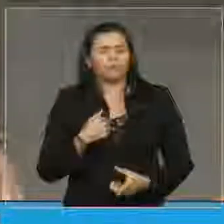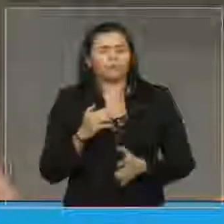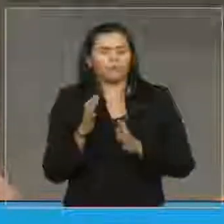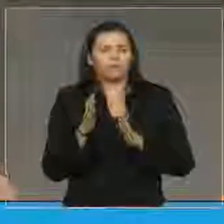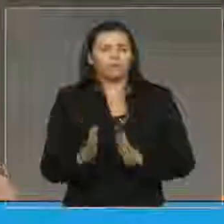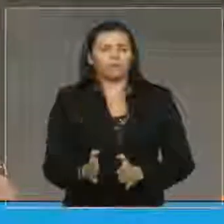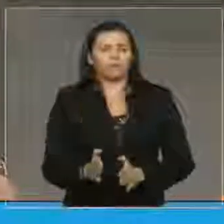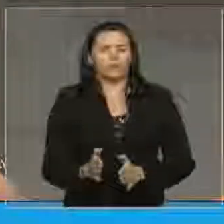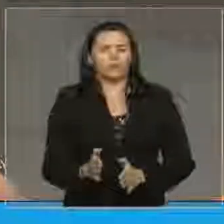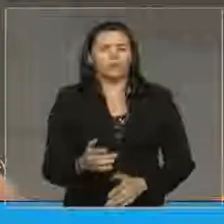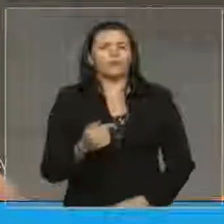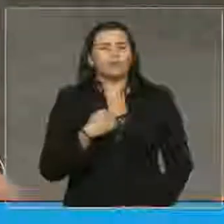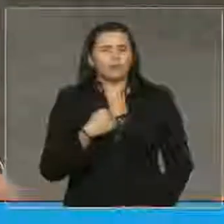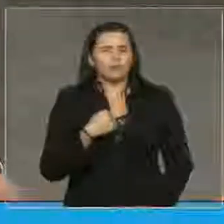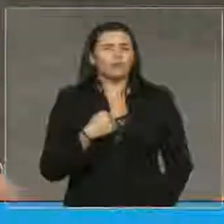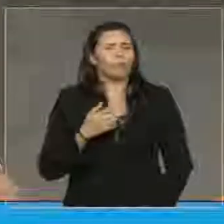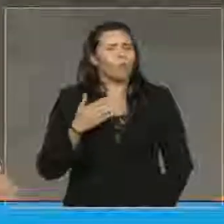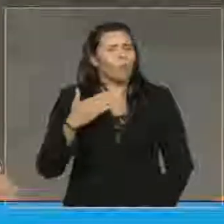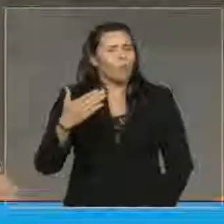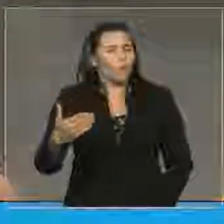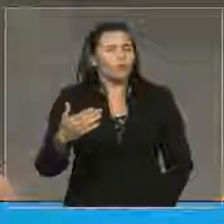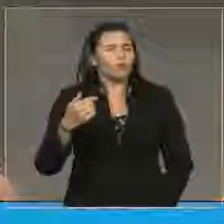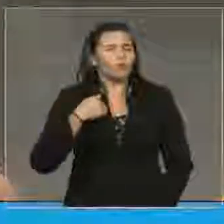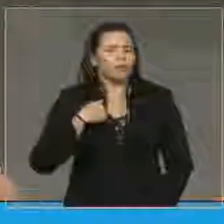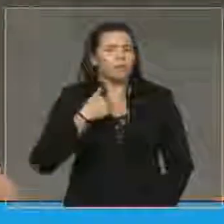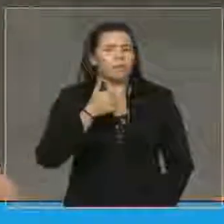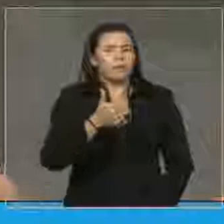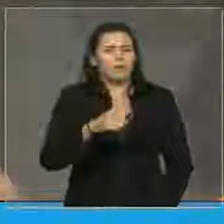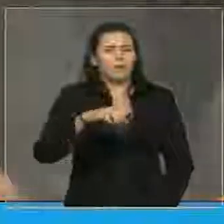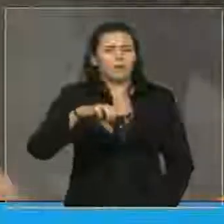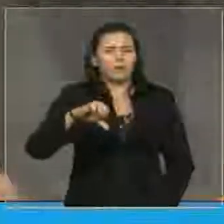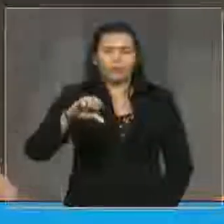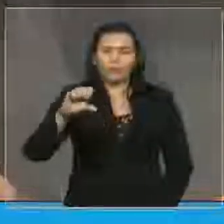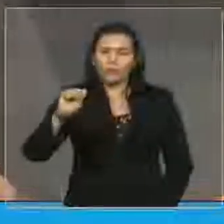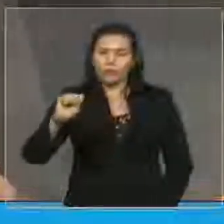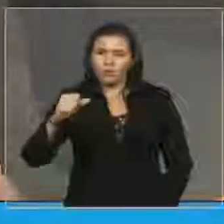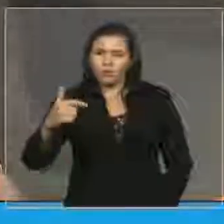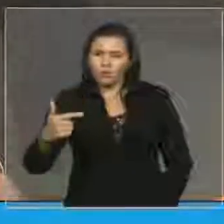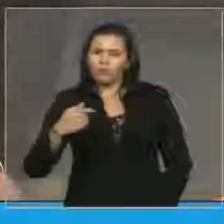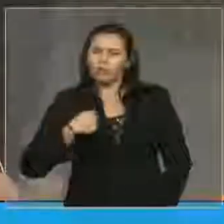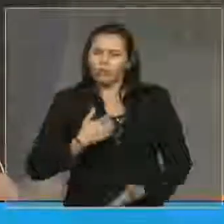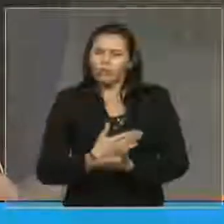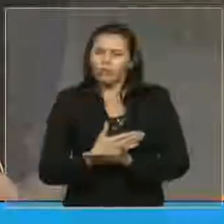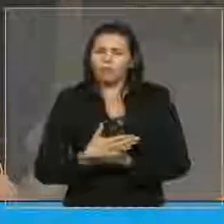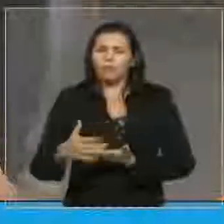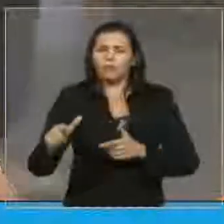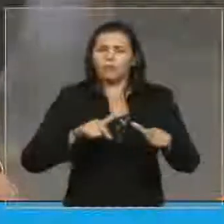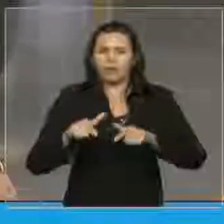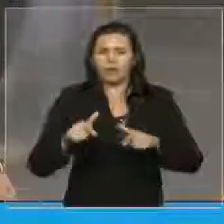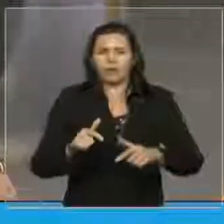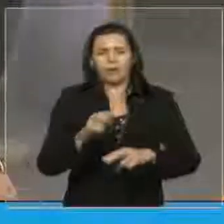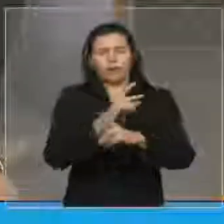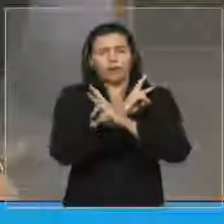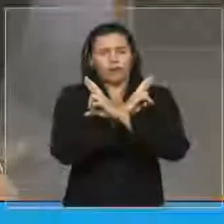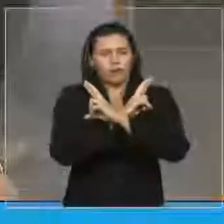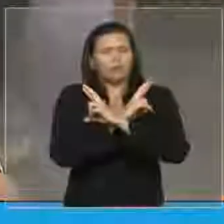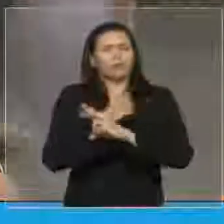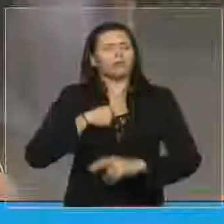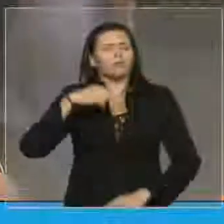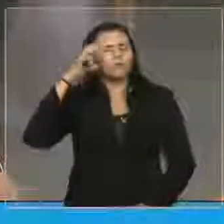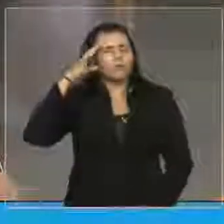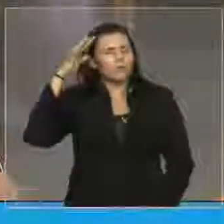o servidor que entrou na Receita Federal em 1982 e que sonhou 10, 15, 20